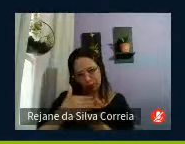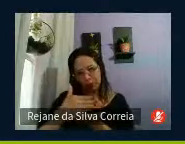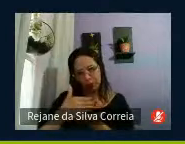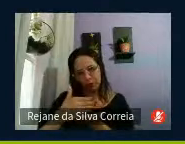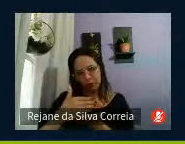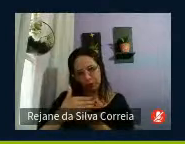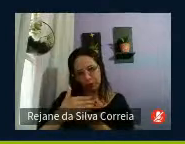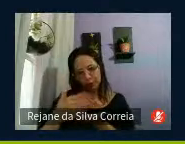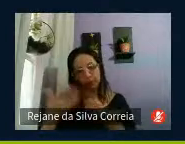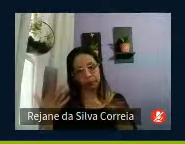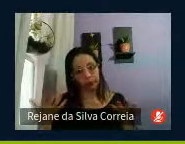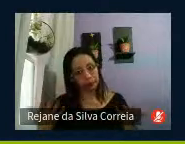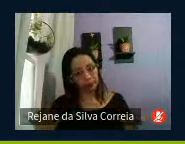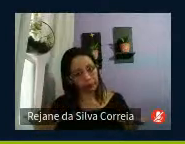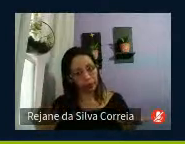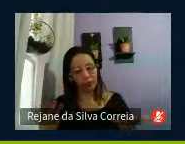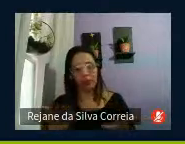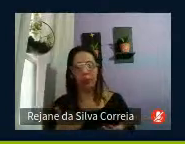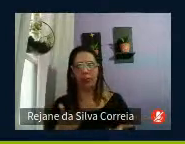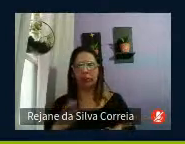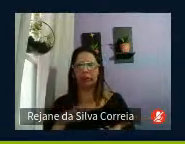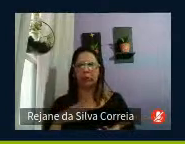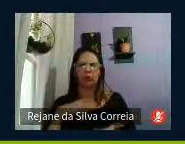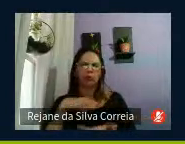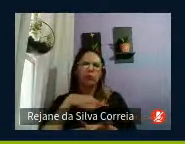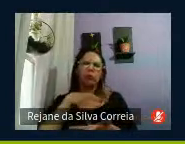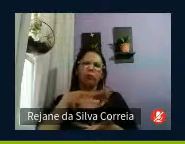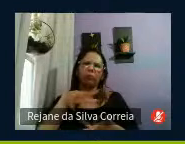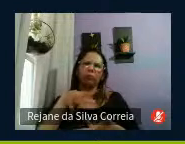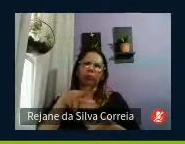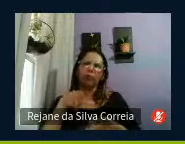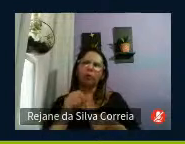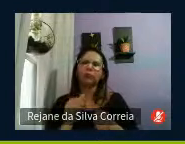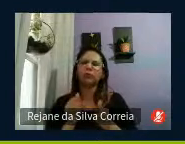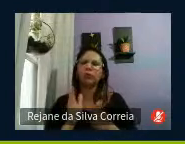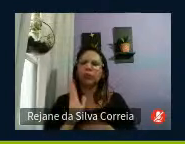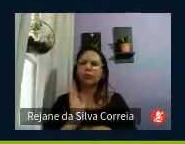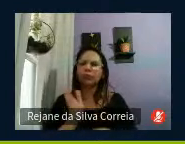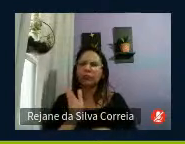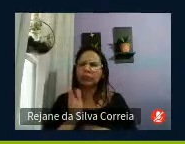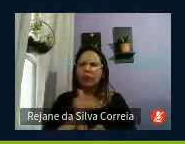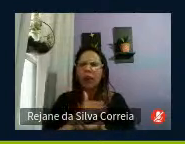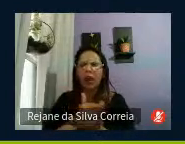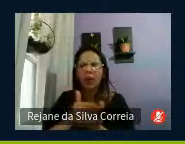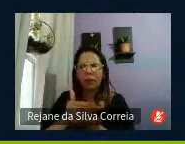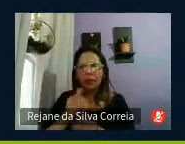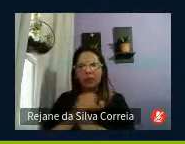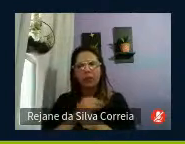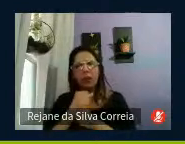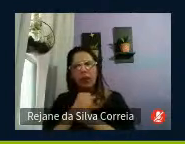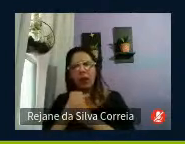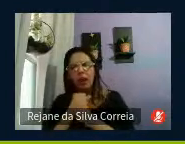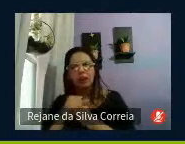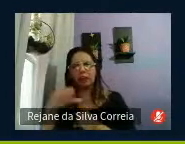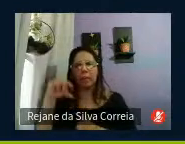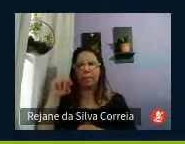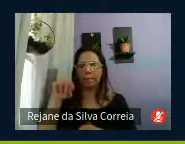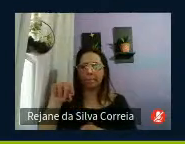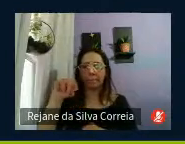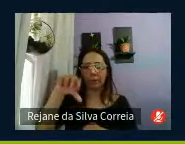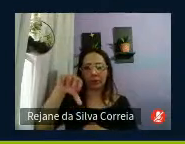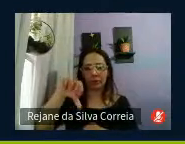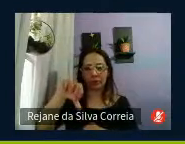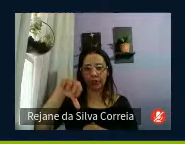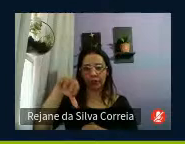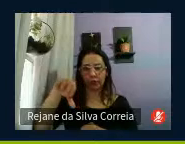embora em boa parte do mundo, isso já havia começado em 1990, 94 e até